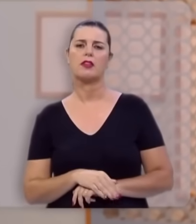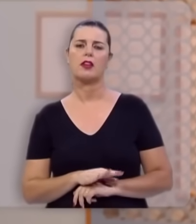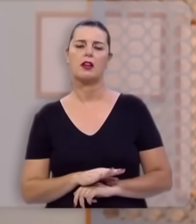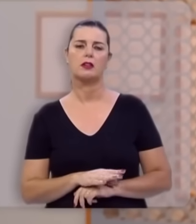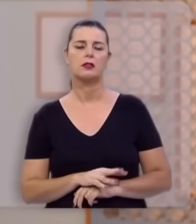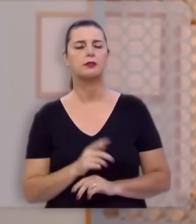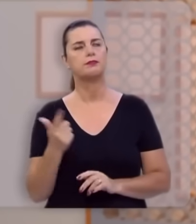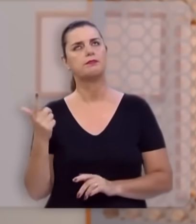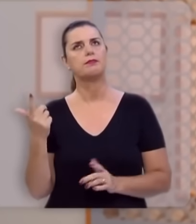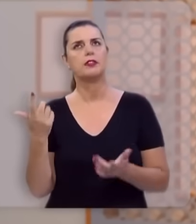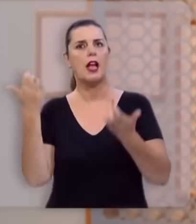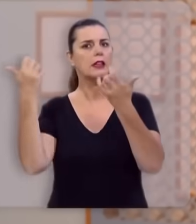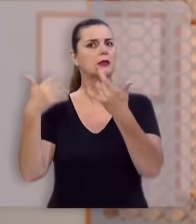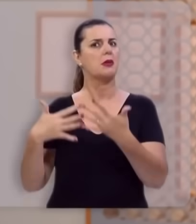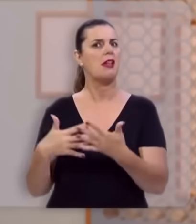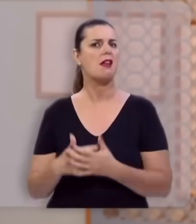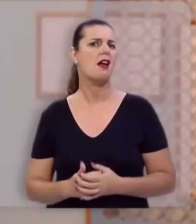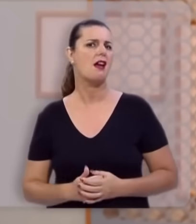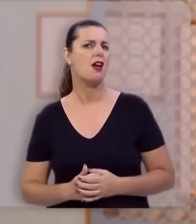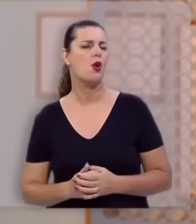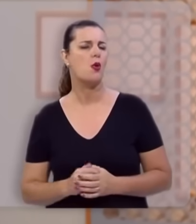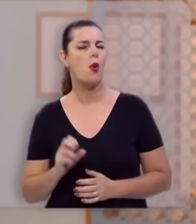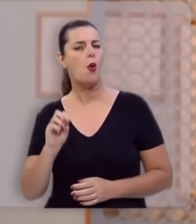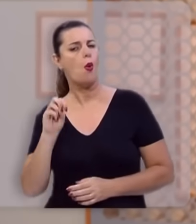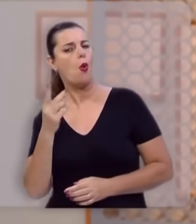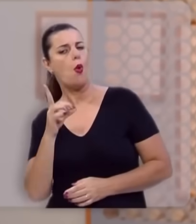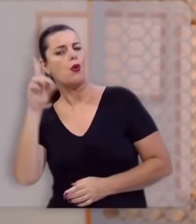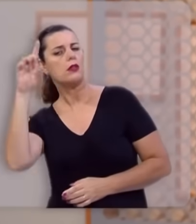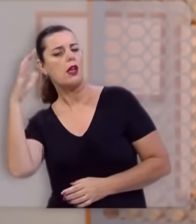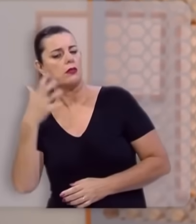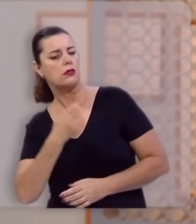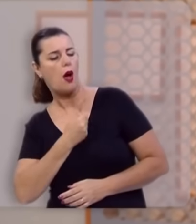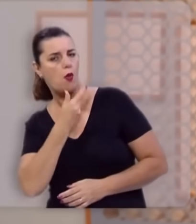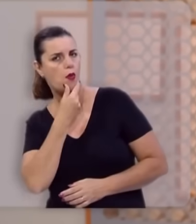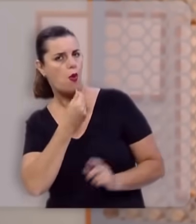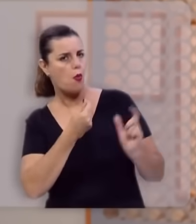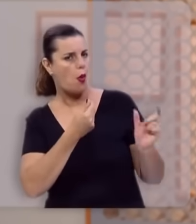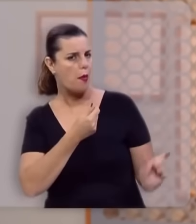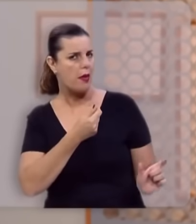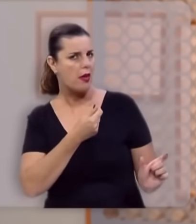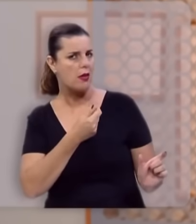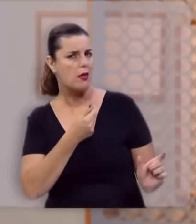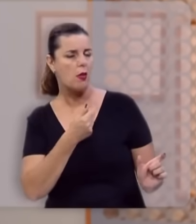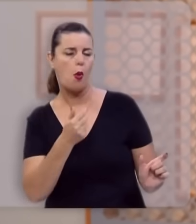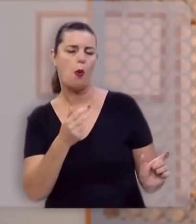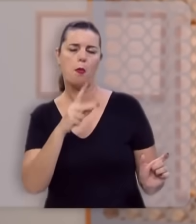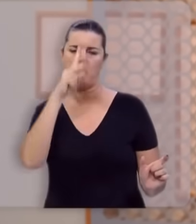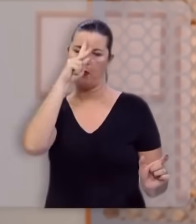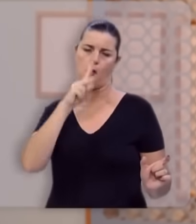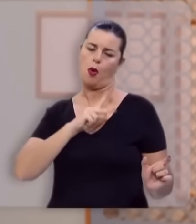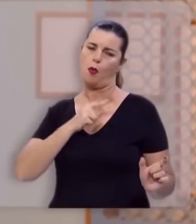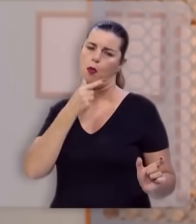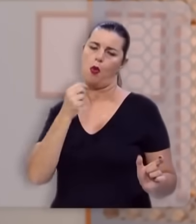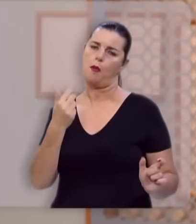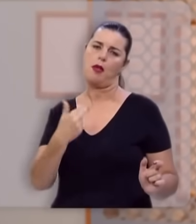Em outras palavras, ou Deus salva o homem, ou ele não pode salvar a si mesmo.